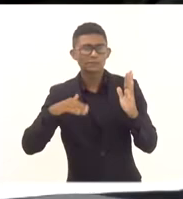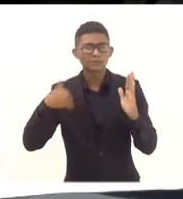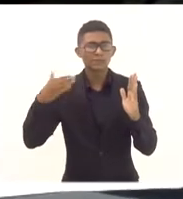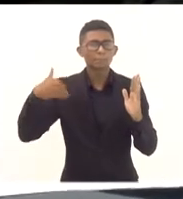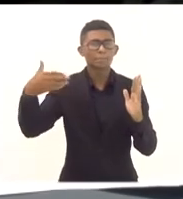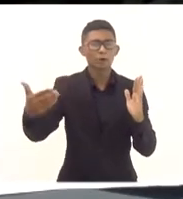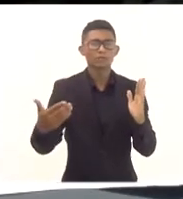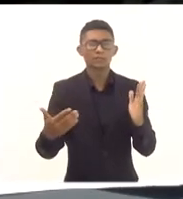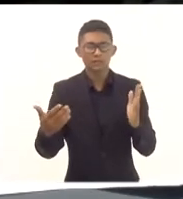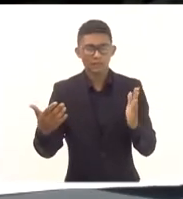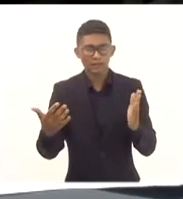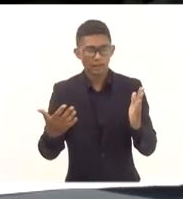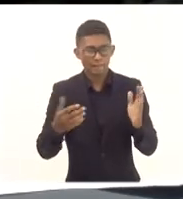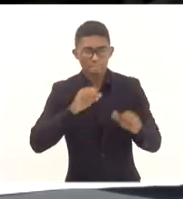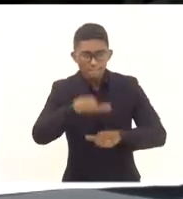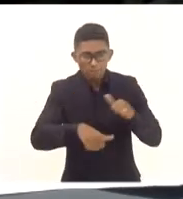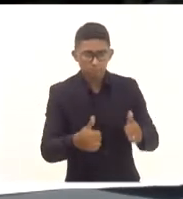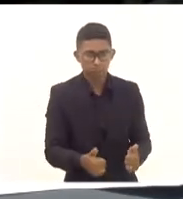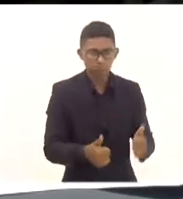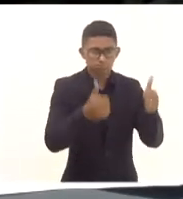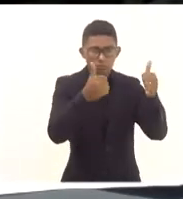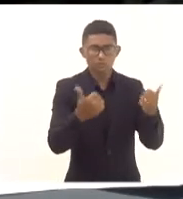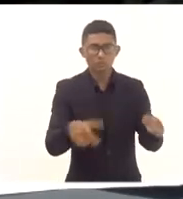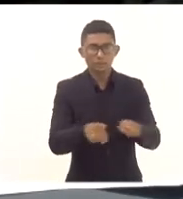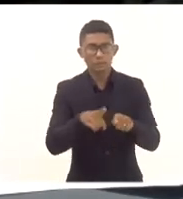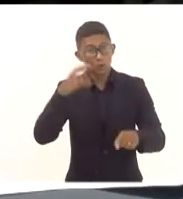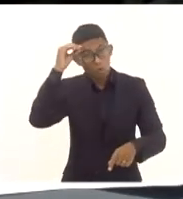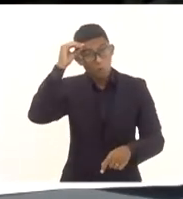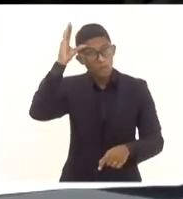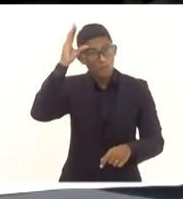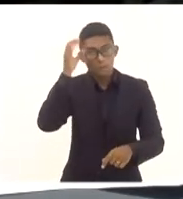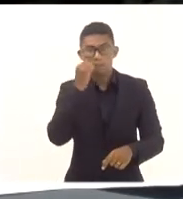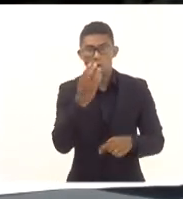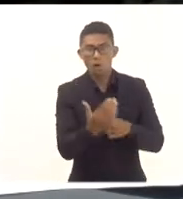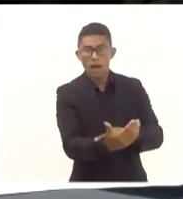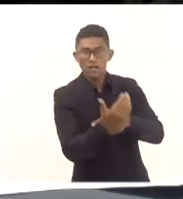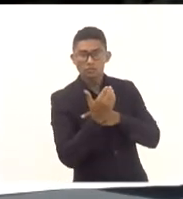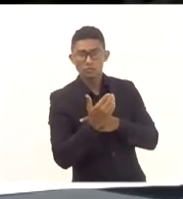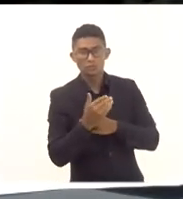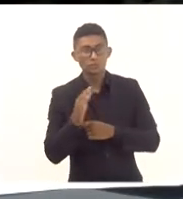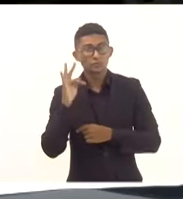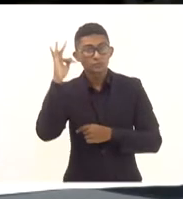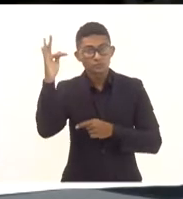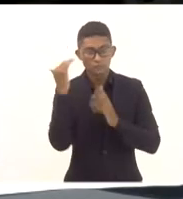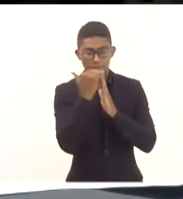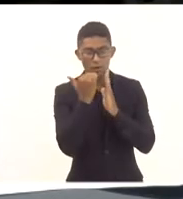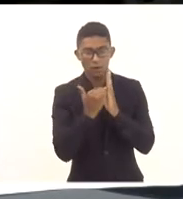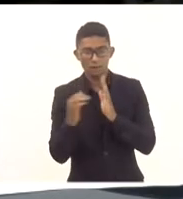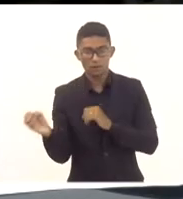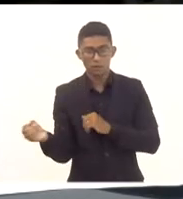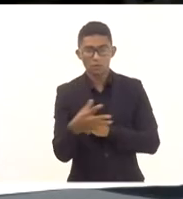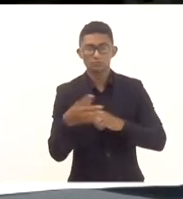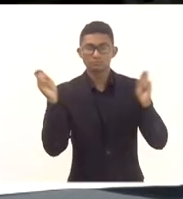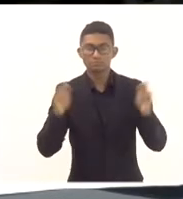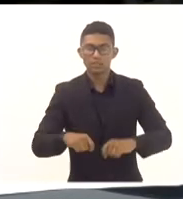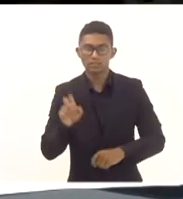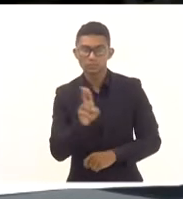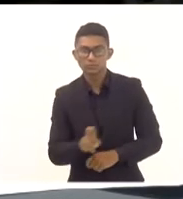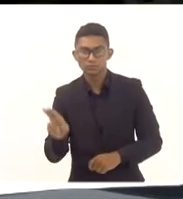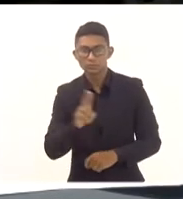a um conhecimento que seja para próximos programas né tipo material de produção de conhecimento mesmo de